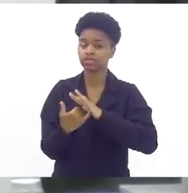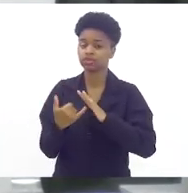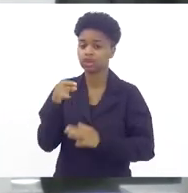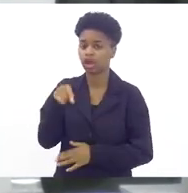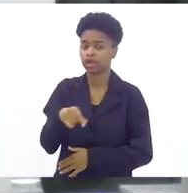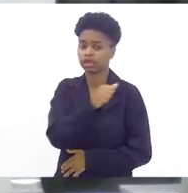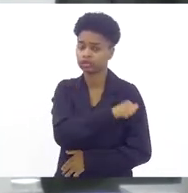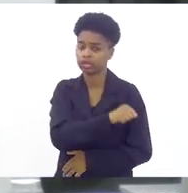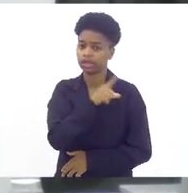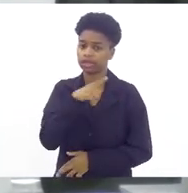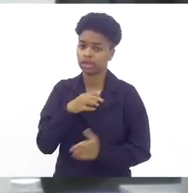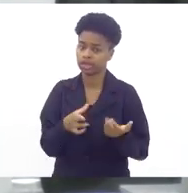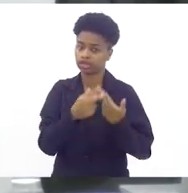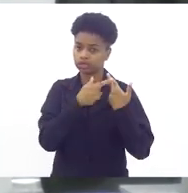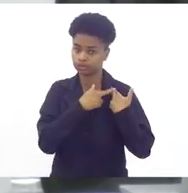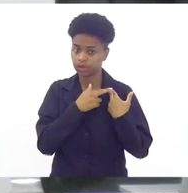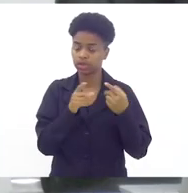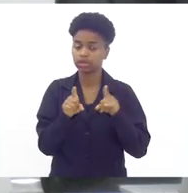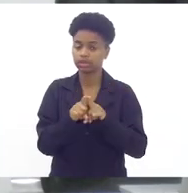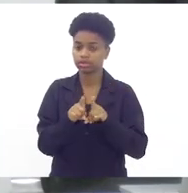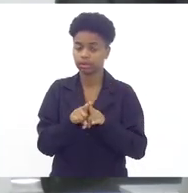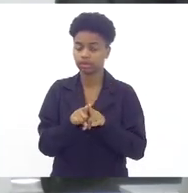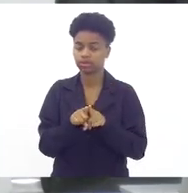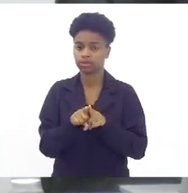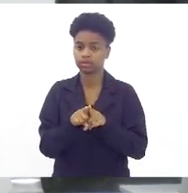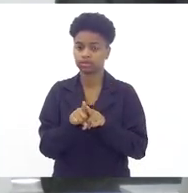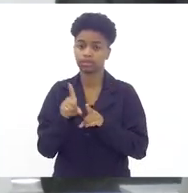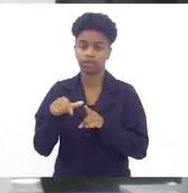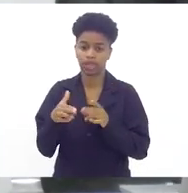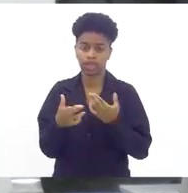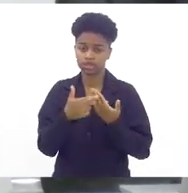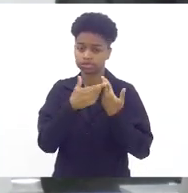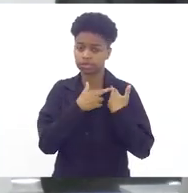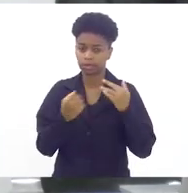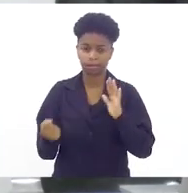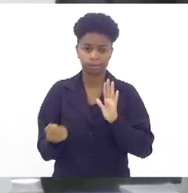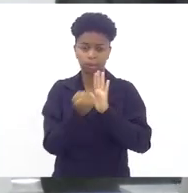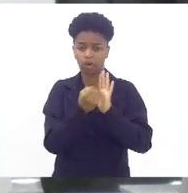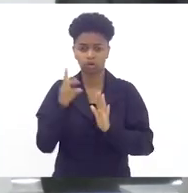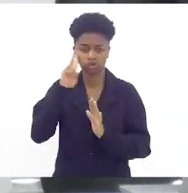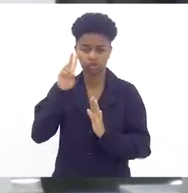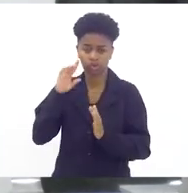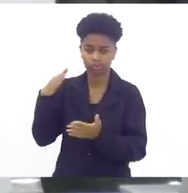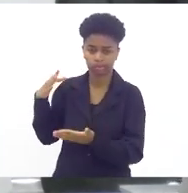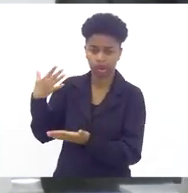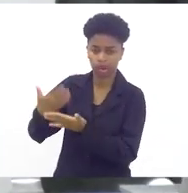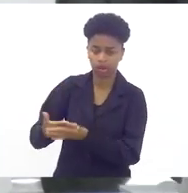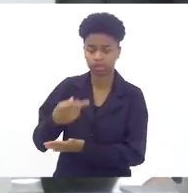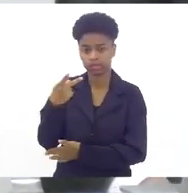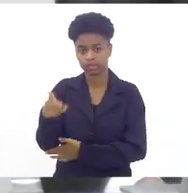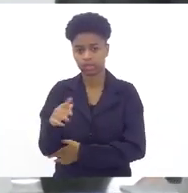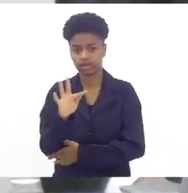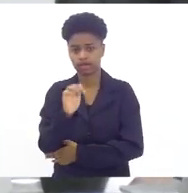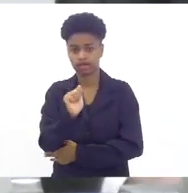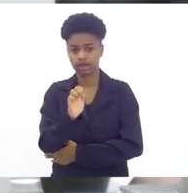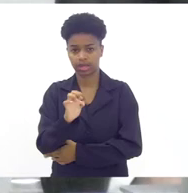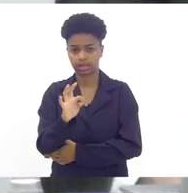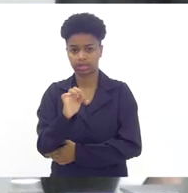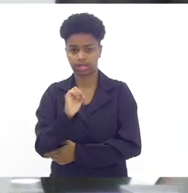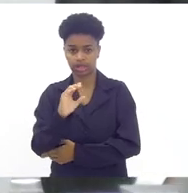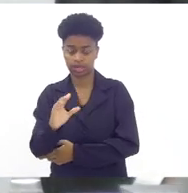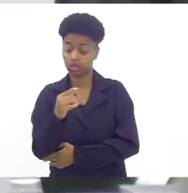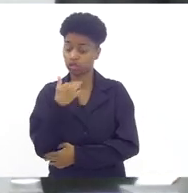tem essa atribuição Essa é a atribuição histórica da Faetec e ela não pode ser abandonada